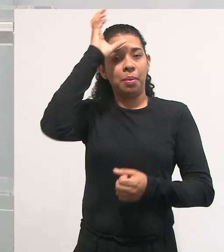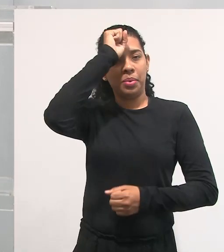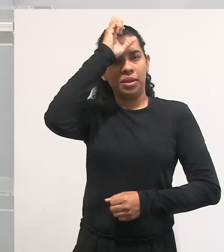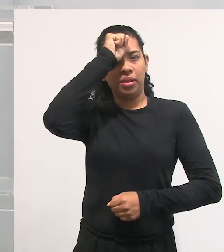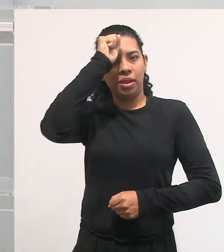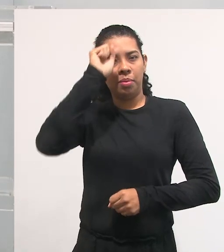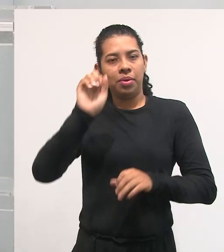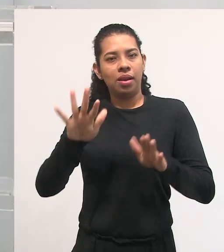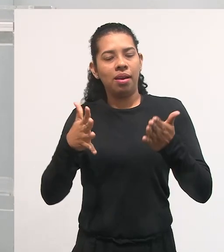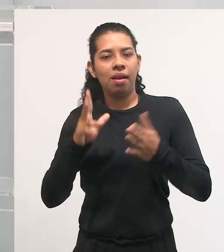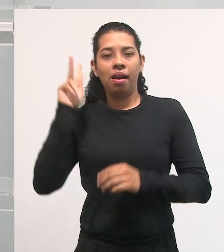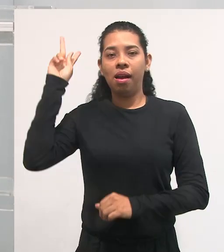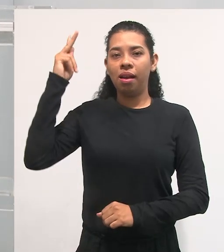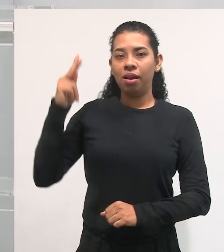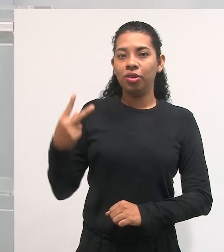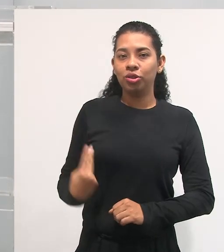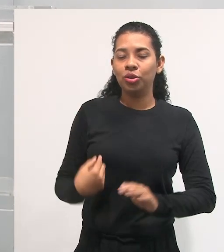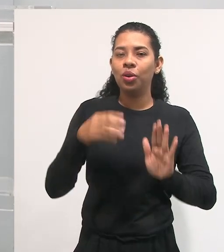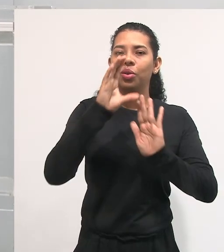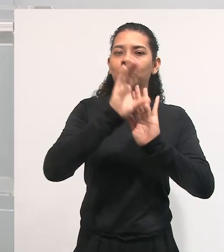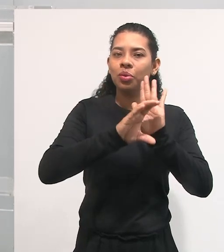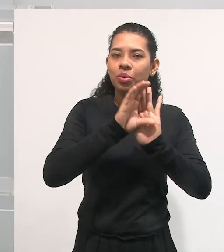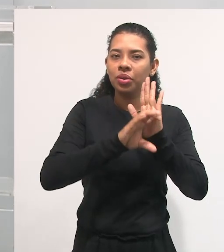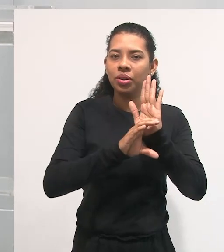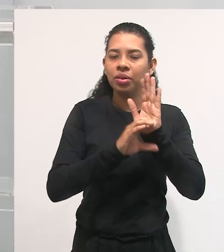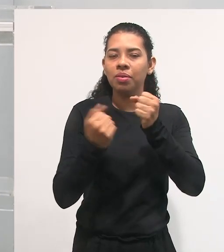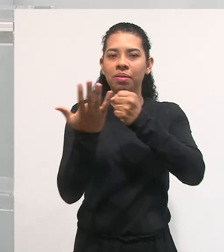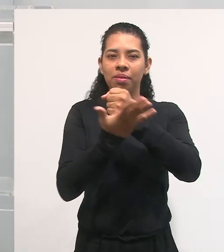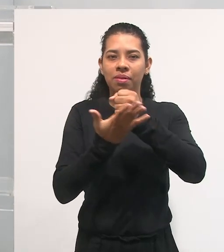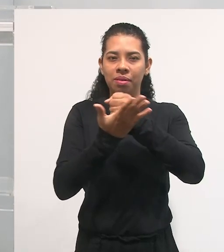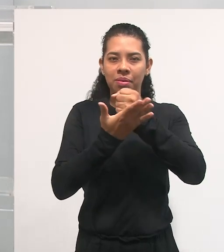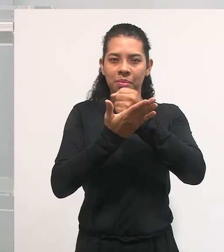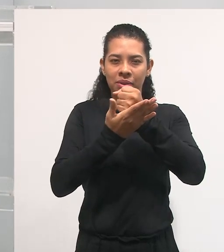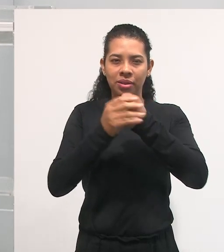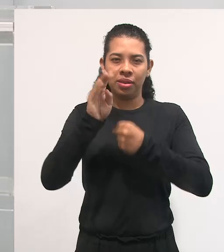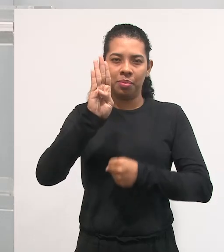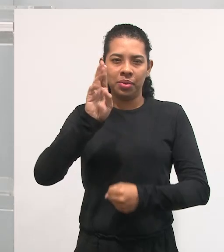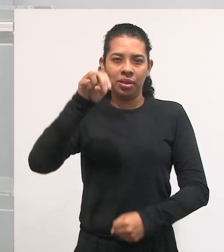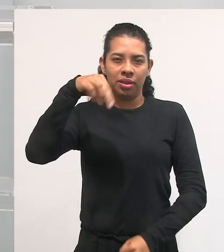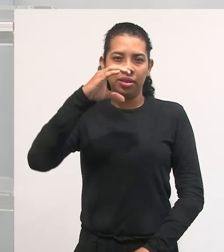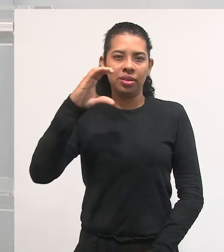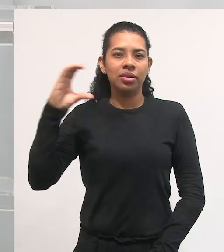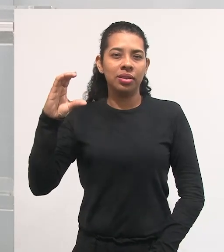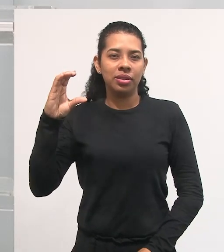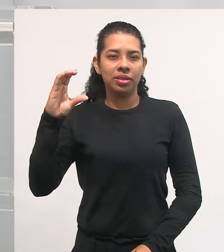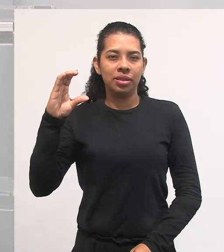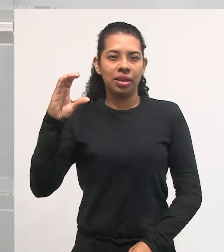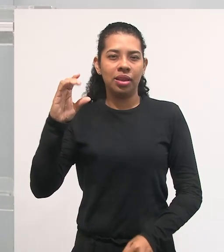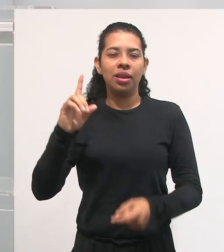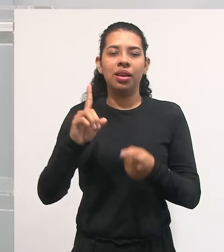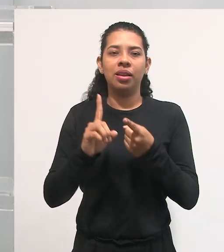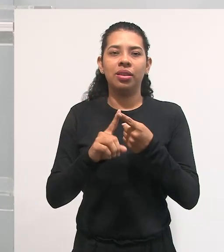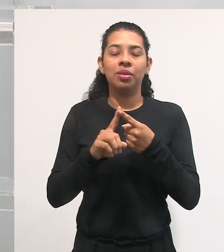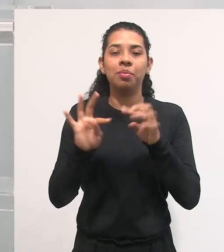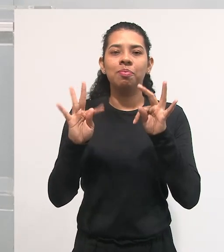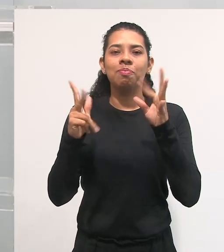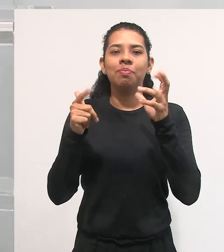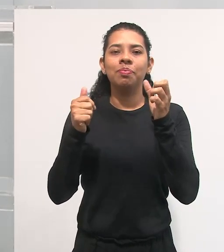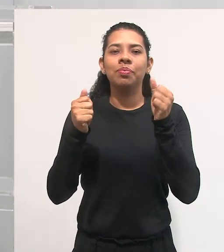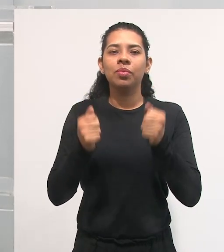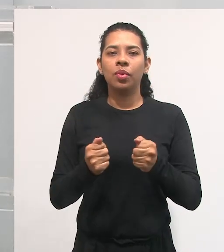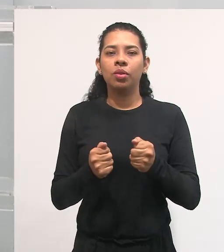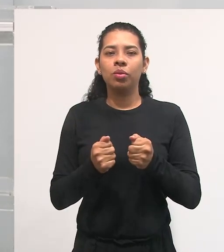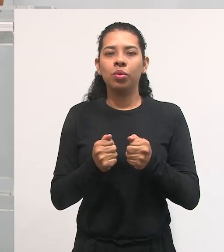n igual a gente viu ali na enta Ah vai ser a história do currículo vai ser a a base Nacional como curricular né e menos